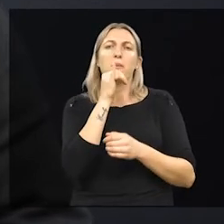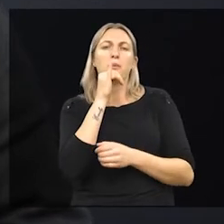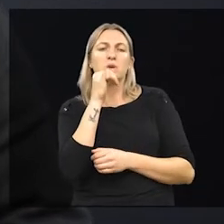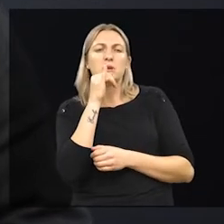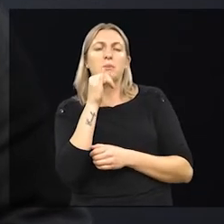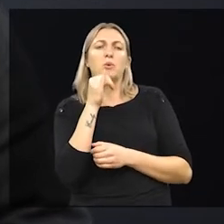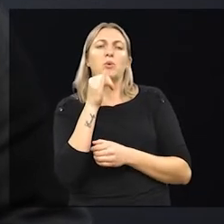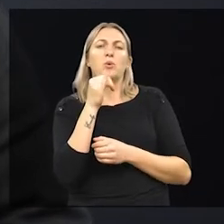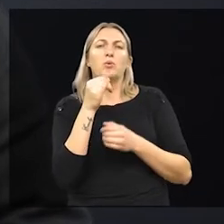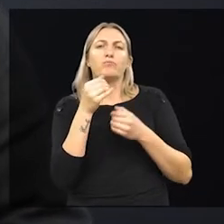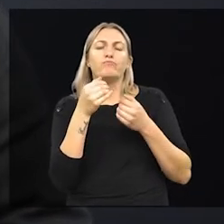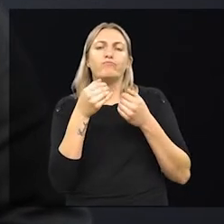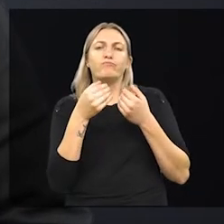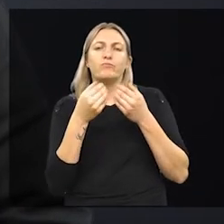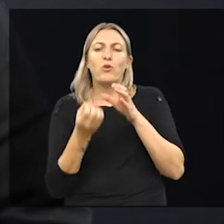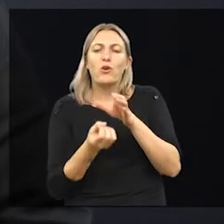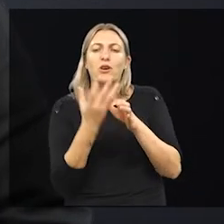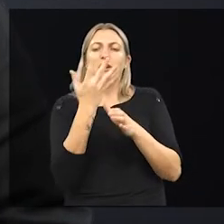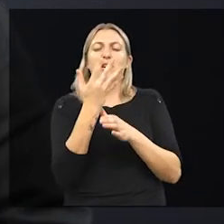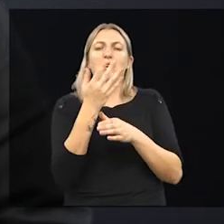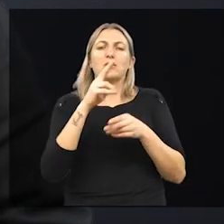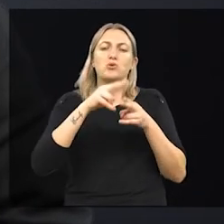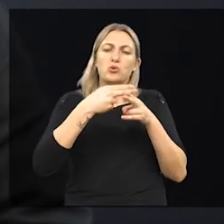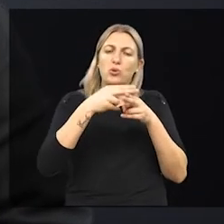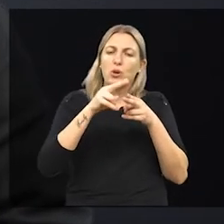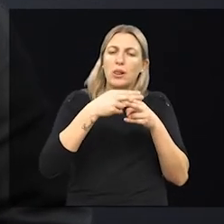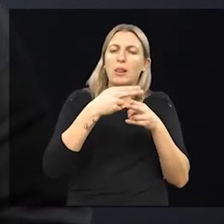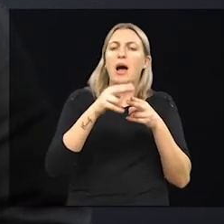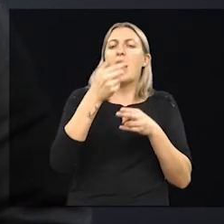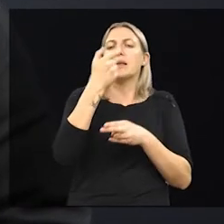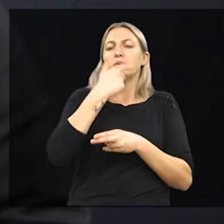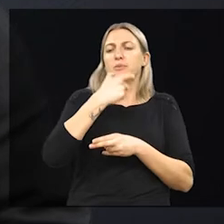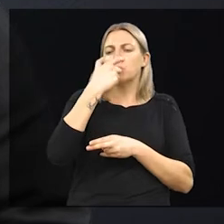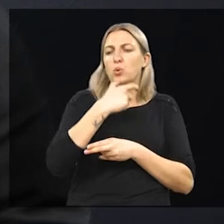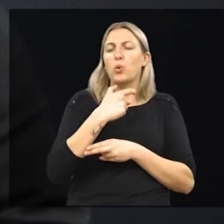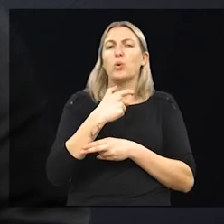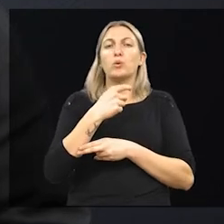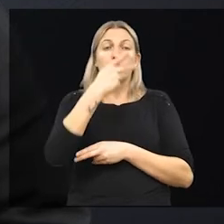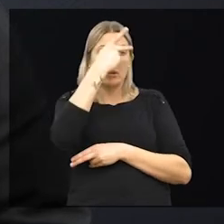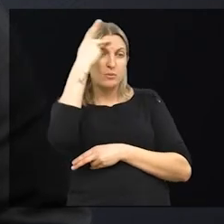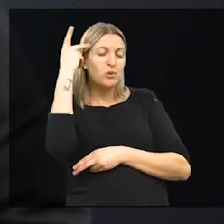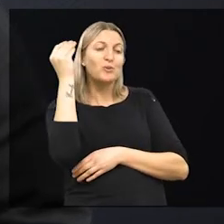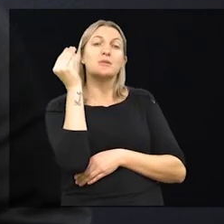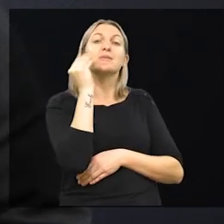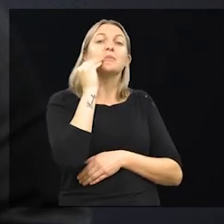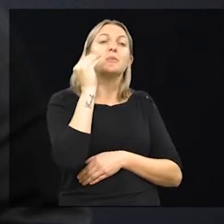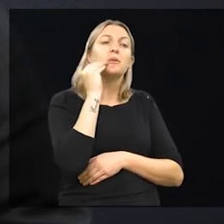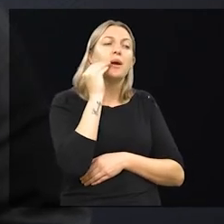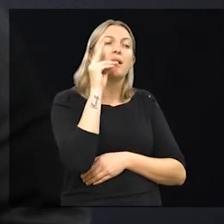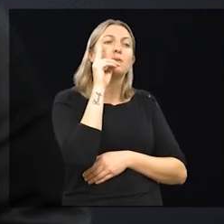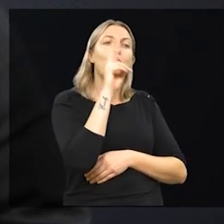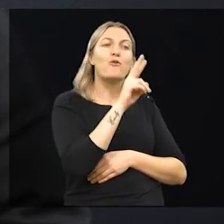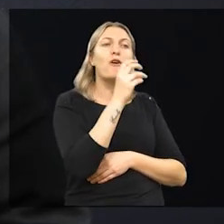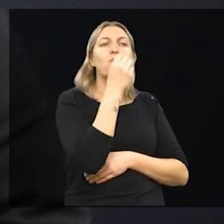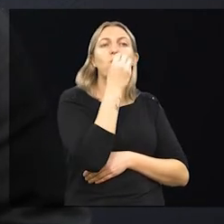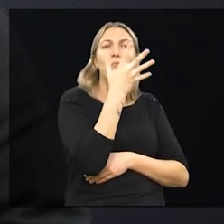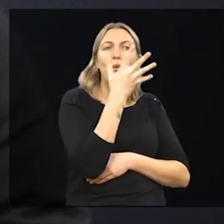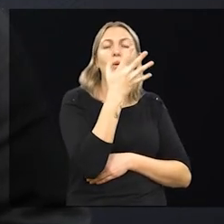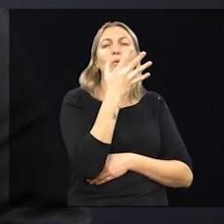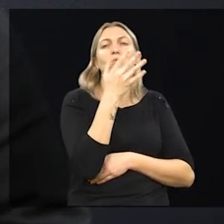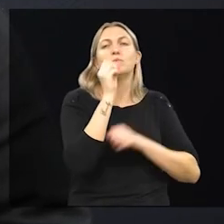comigo no sentido de r realizar uma análise sensorial que é muito utilizado em